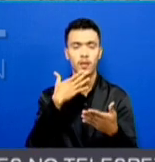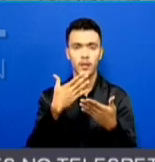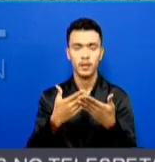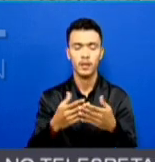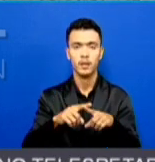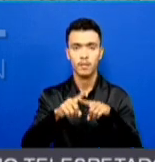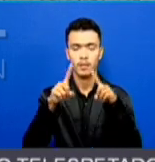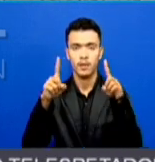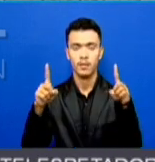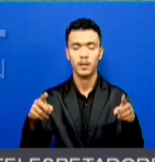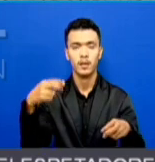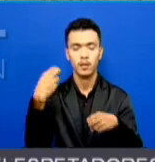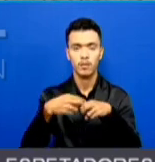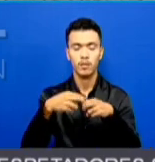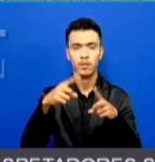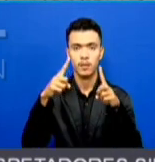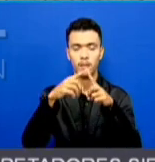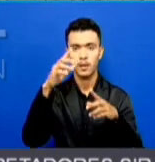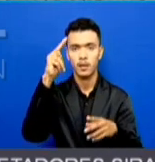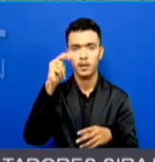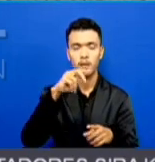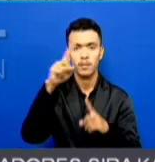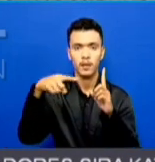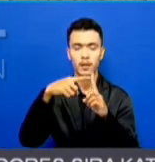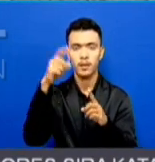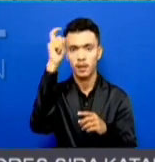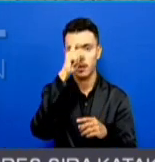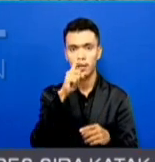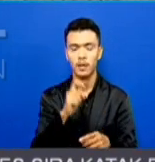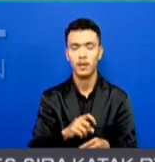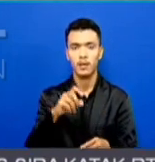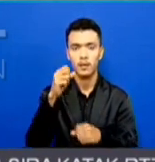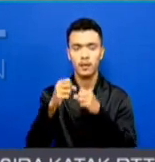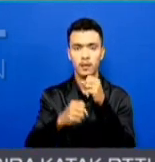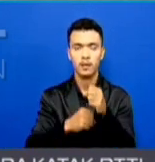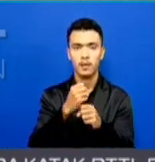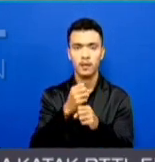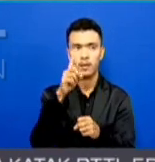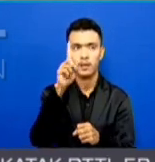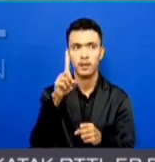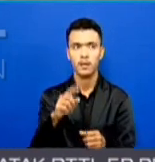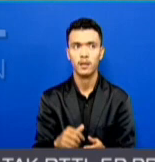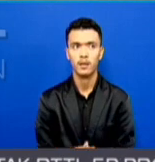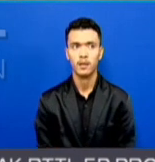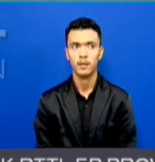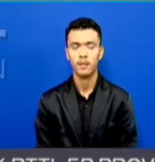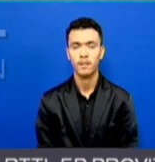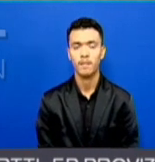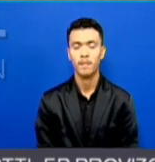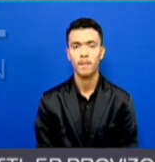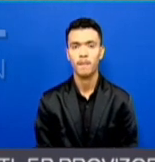be condição idane afeta bania, banhira ne idade tinang ida. Ini kondisi normal hilat